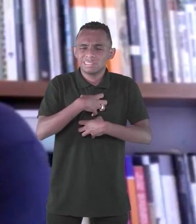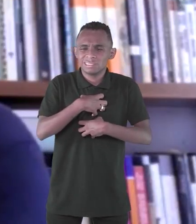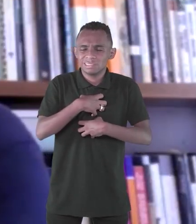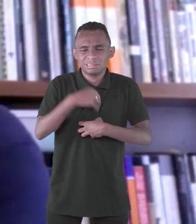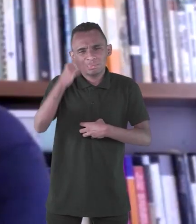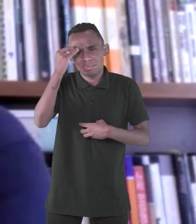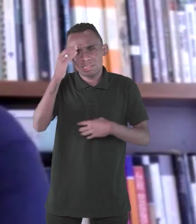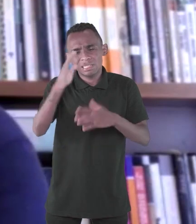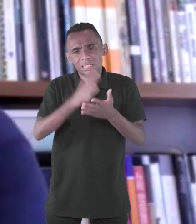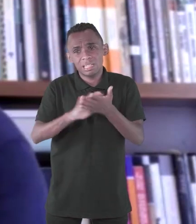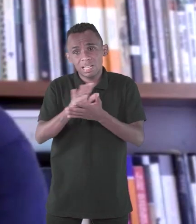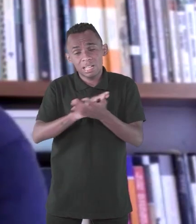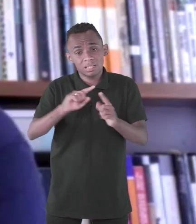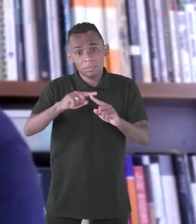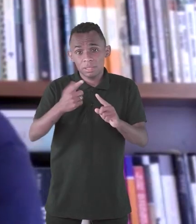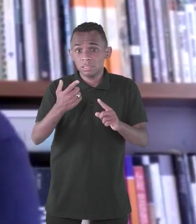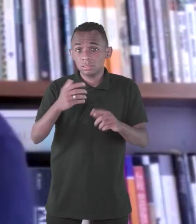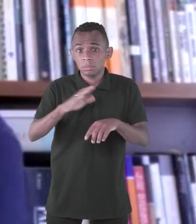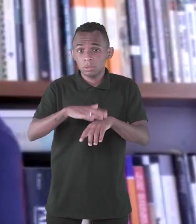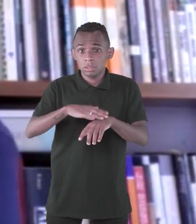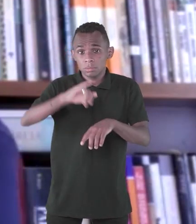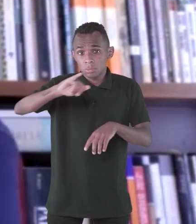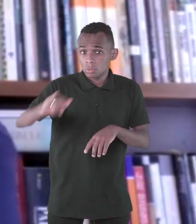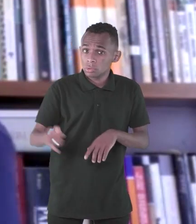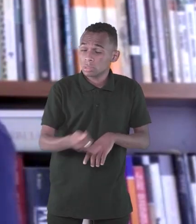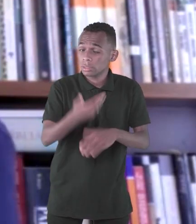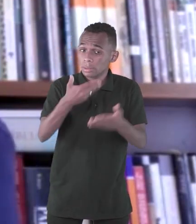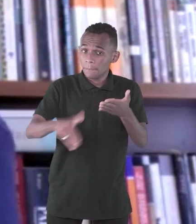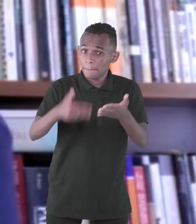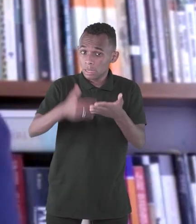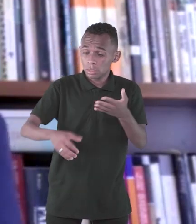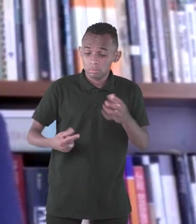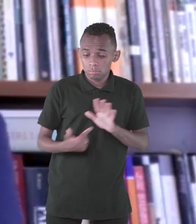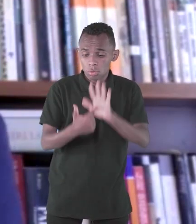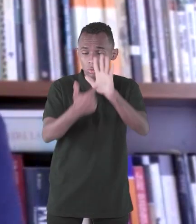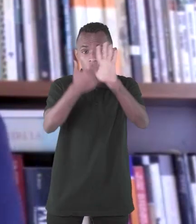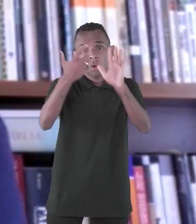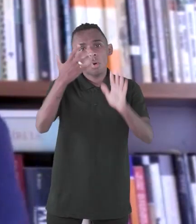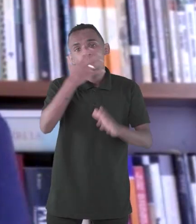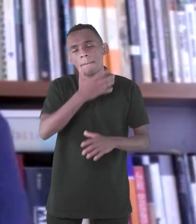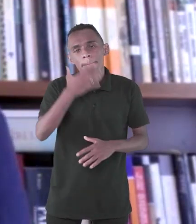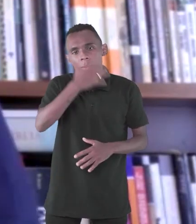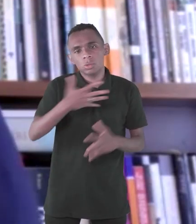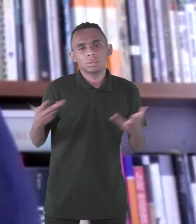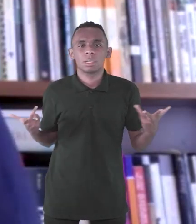a oportunidade de mostrar uma música maravilhosa porque você